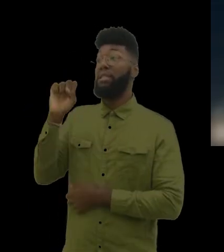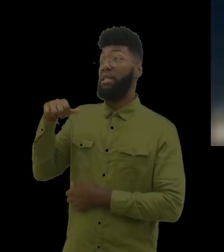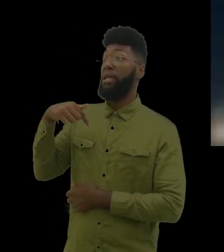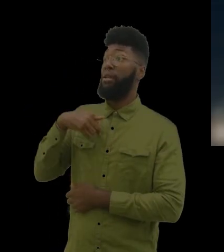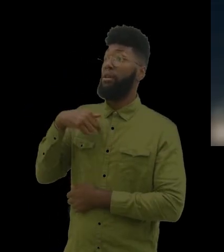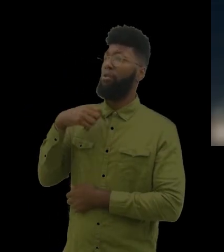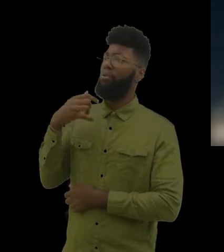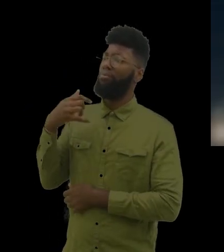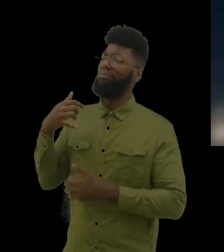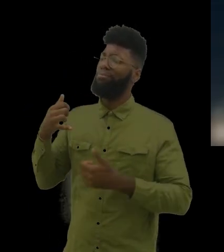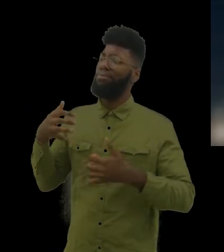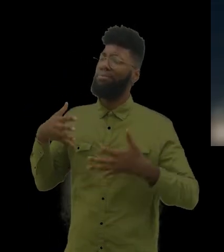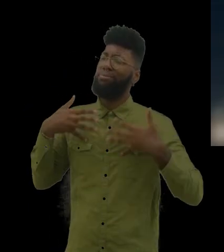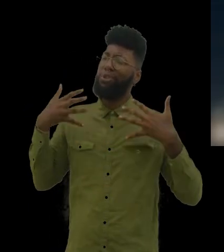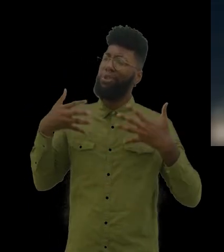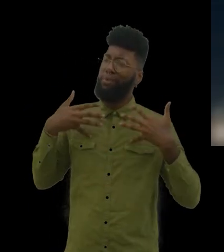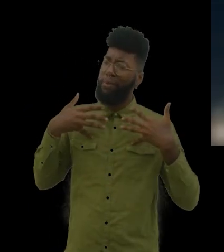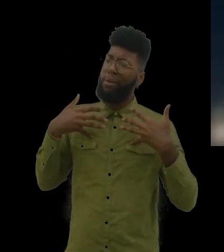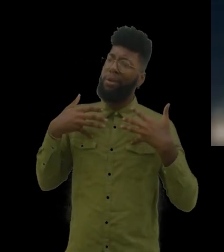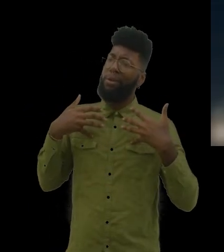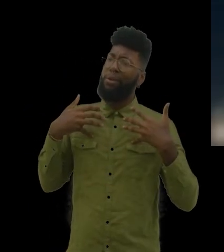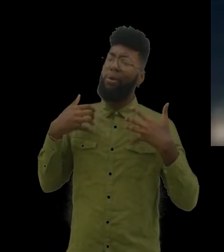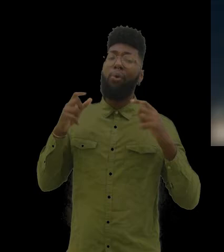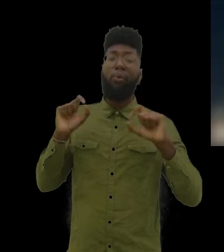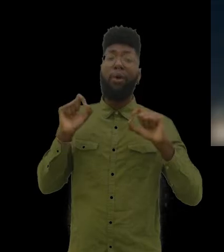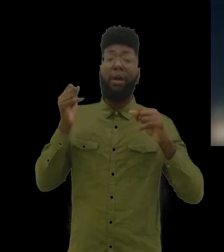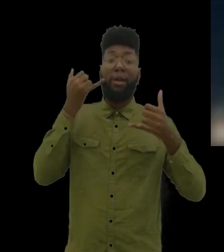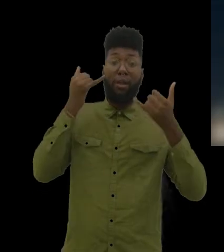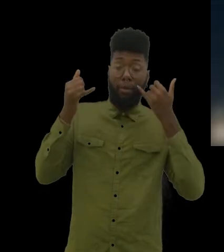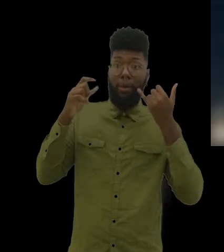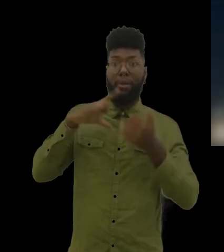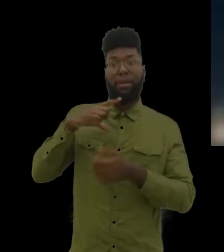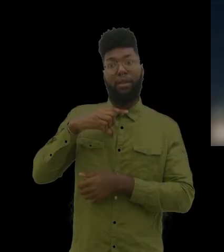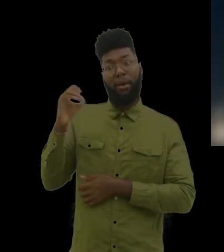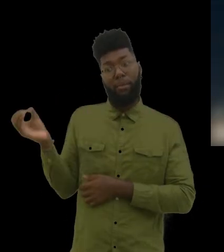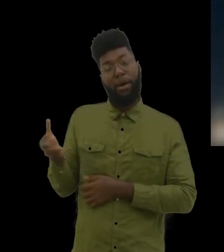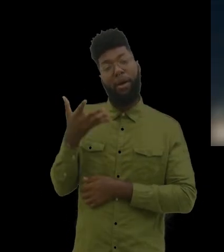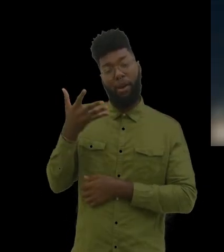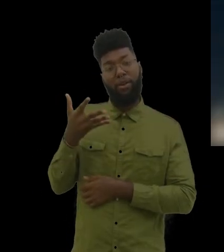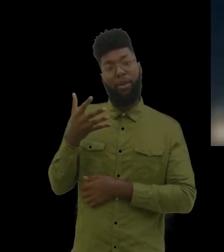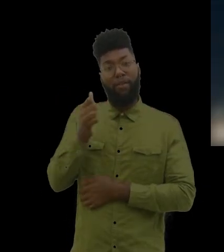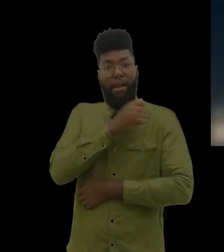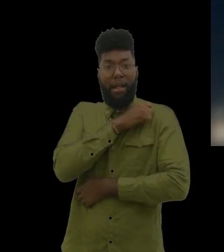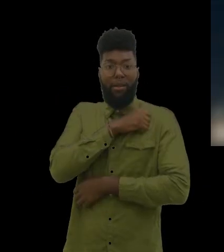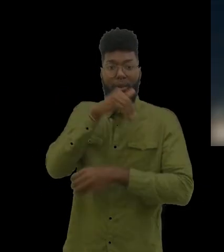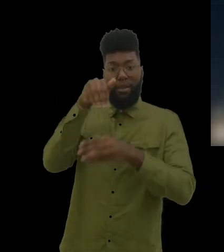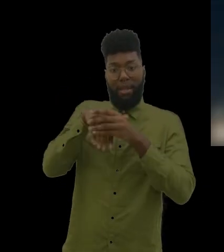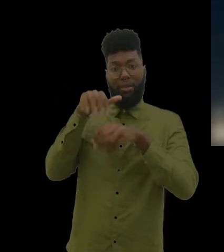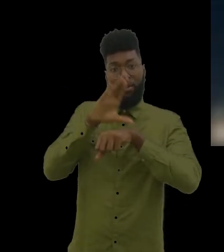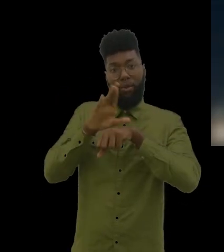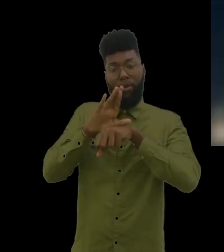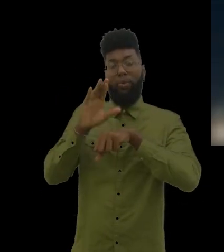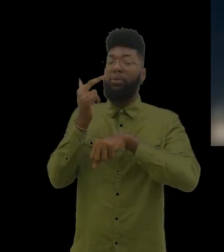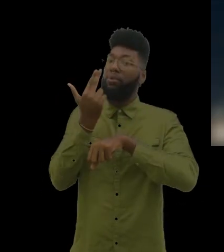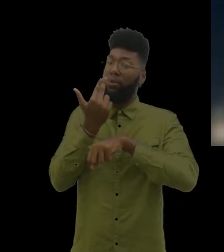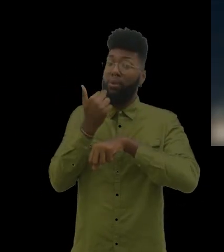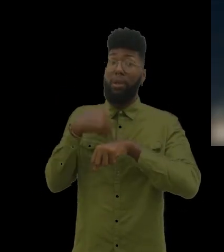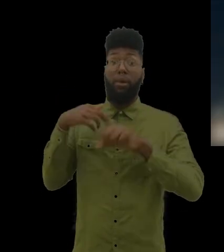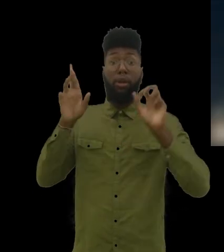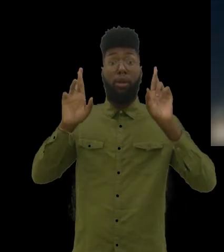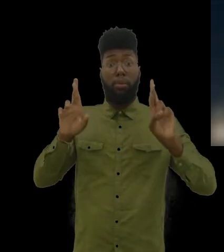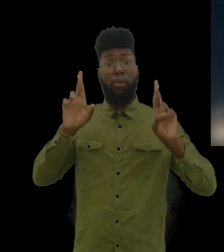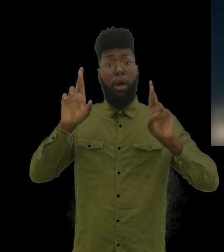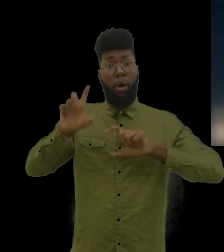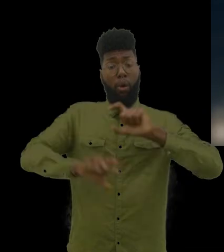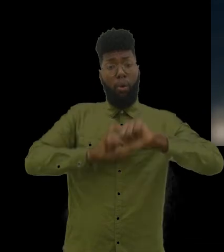que tu me deu, de que nós temos uma nova aluna na nutrição, né? E eu espero, né, que eu também